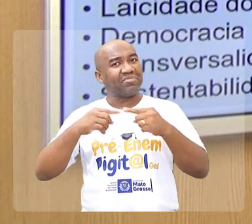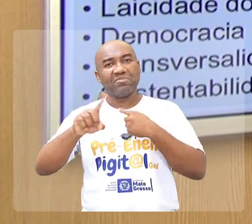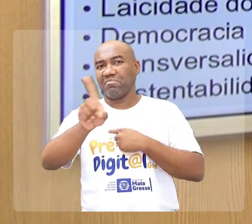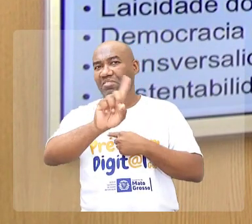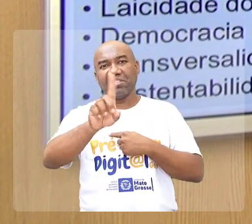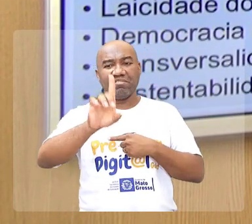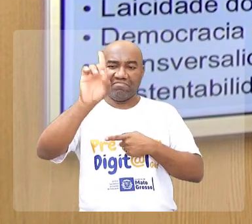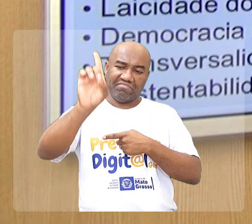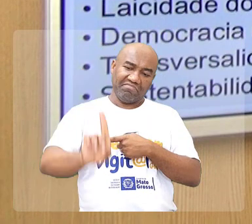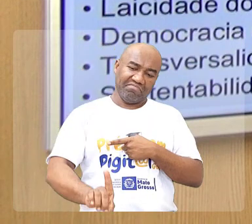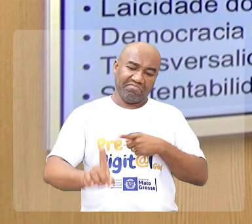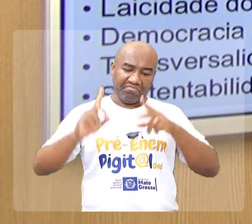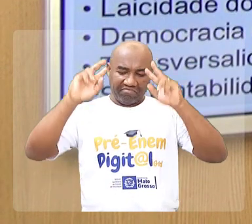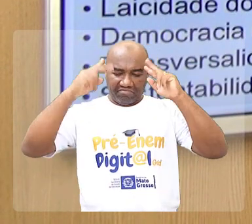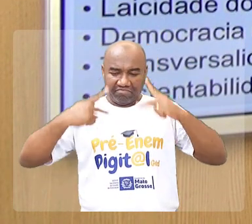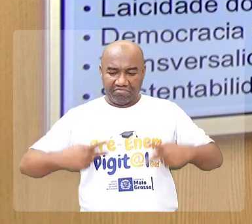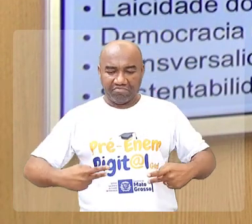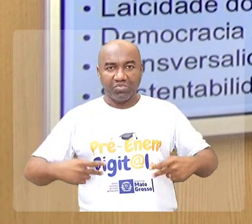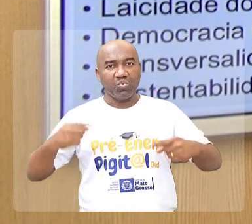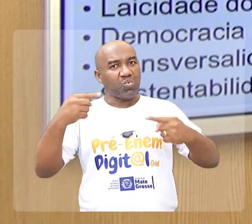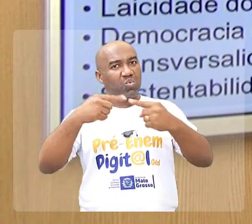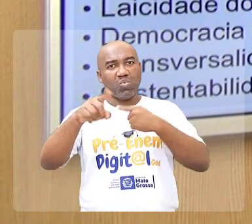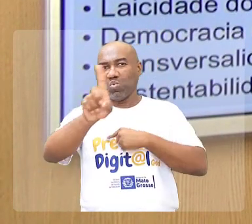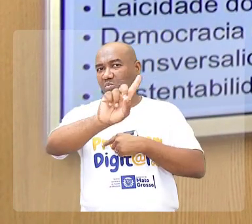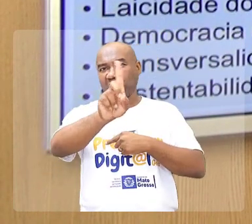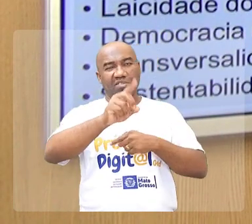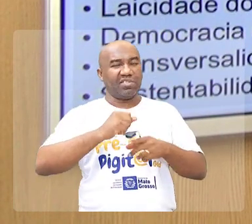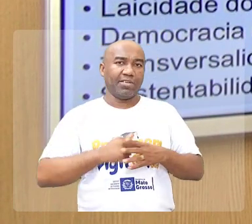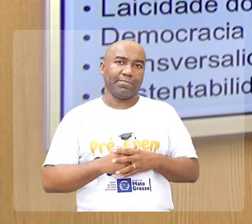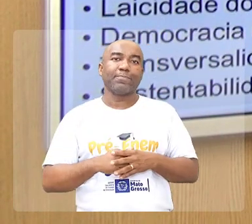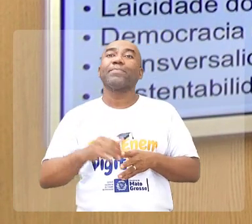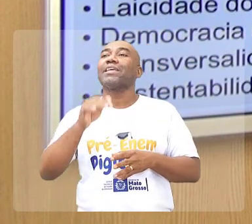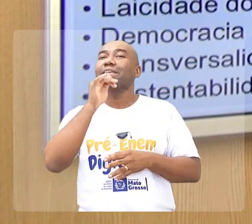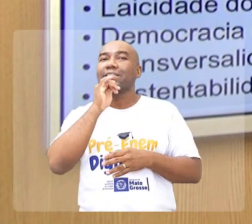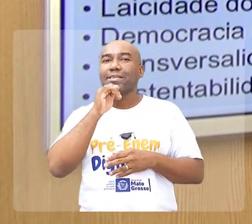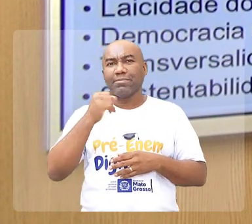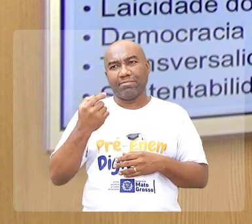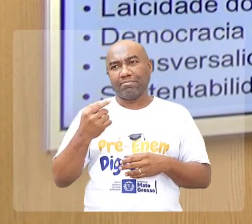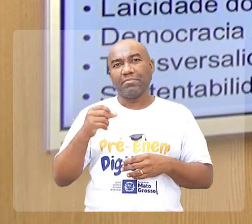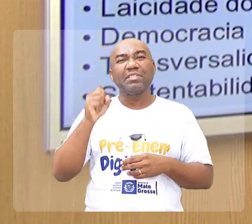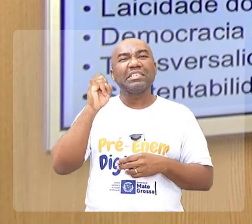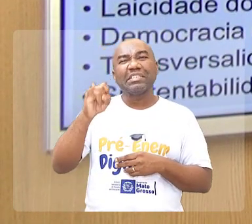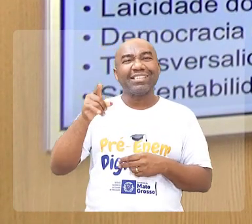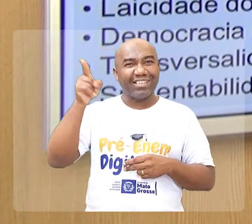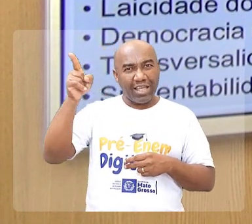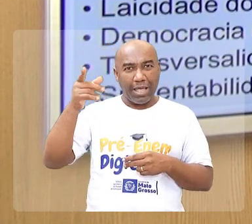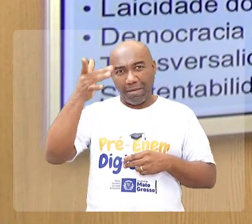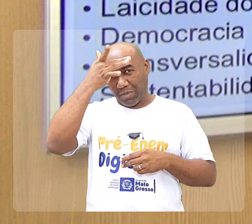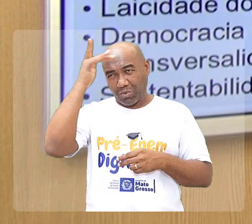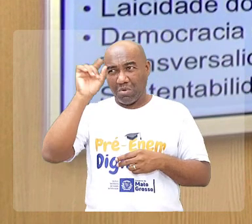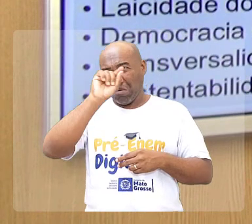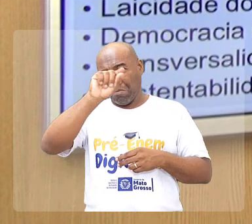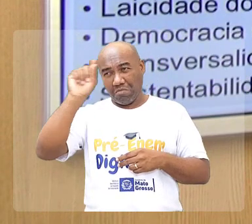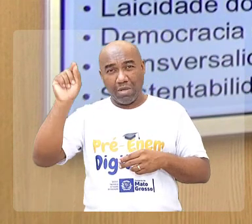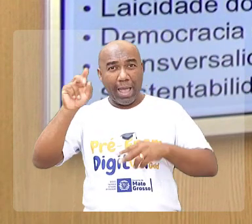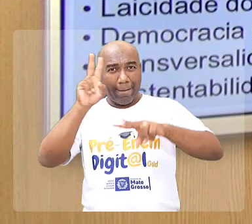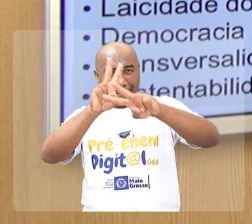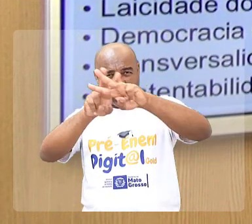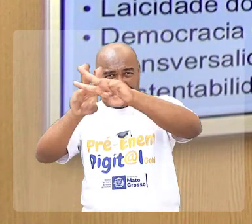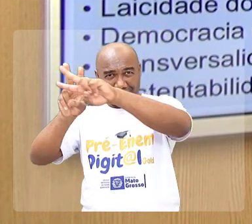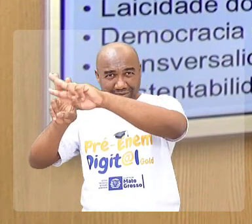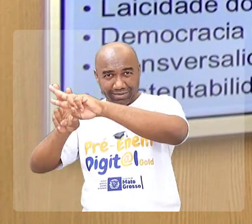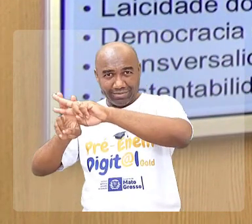Se a redação for sobre sistema prisional e você sugerir, por acaso, lá teve uma ideia,